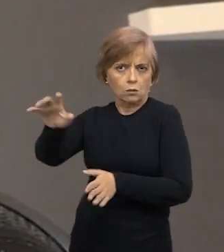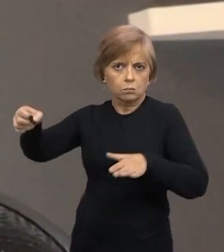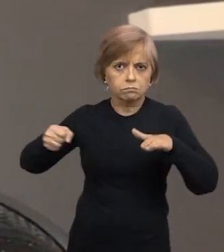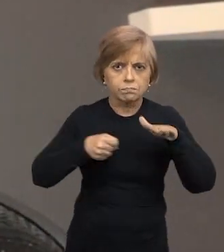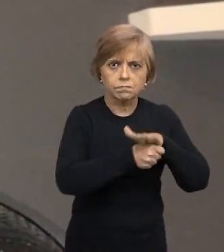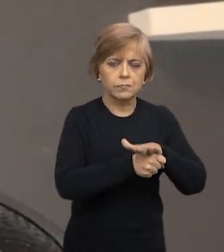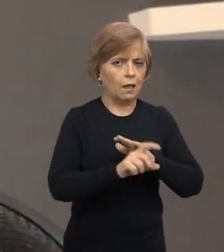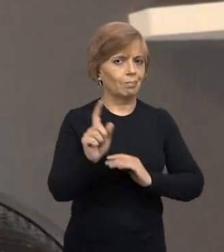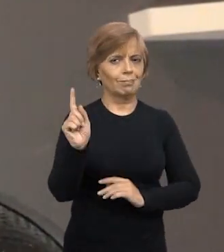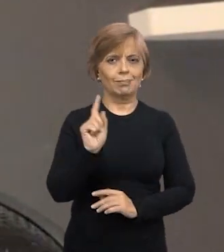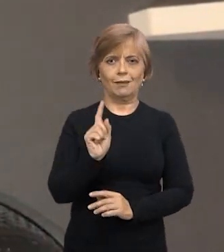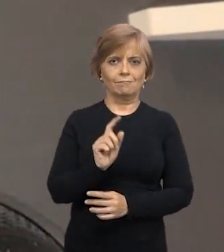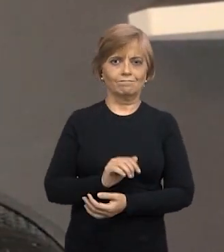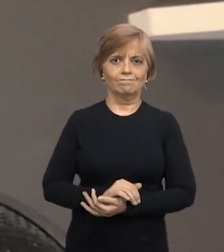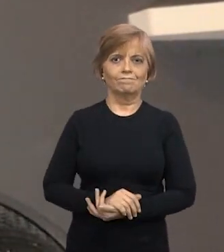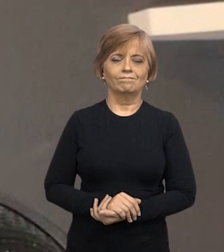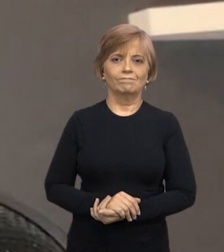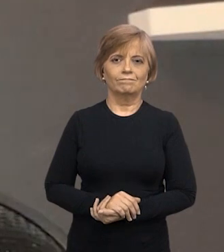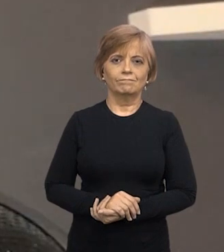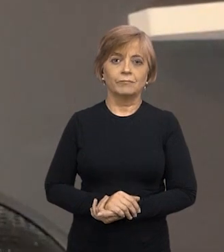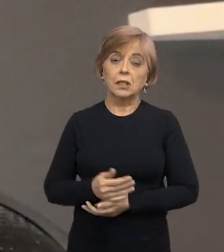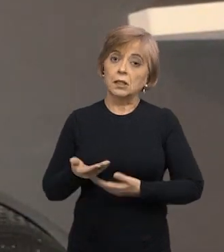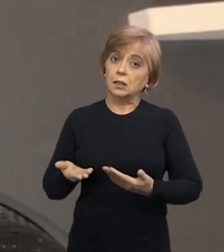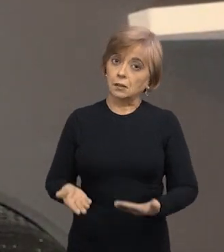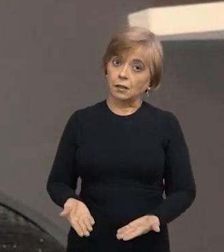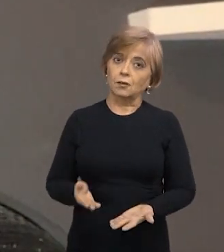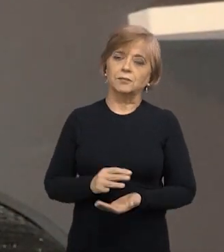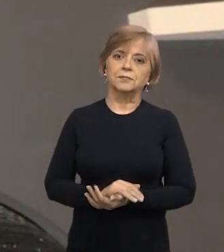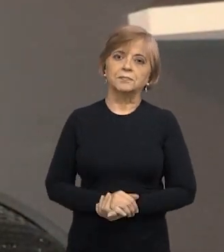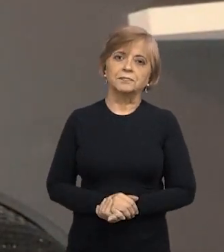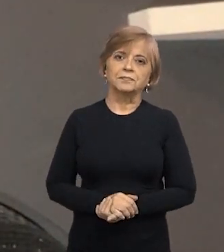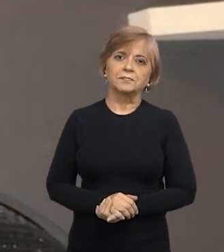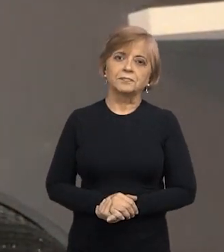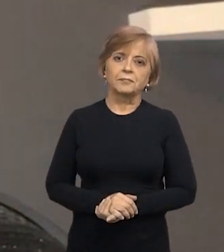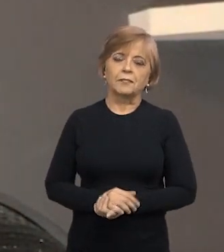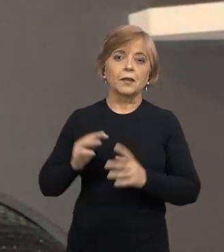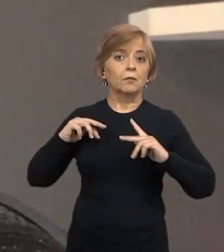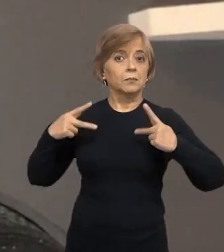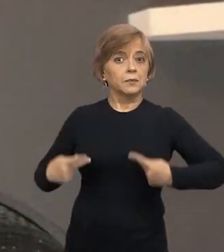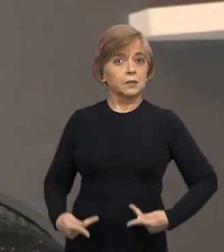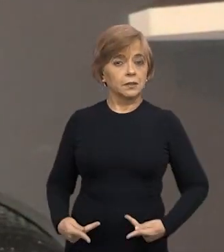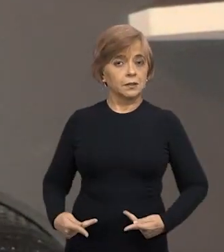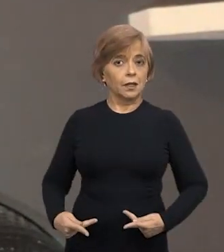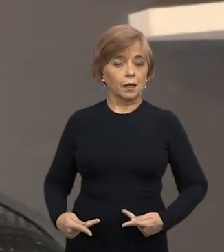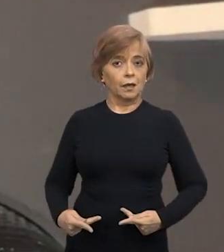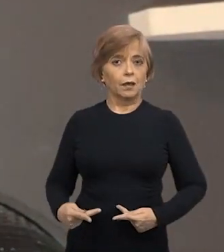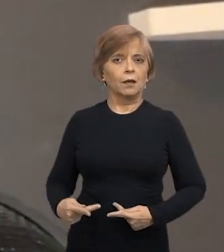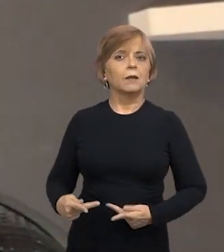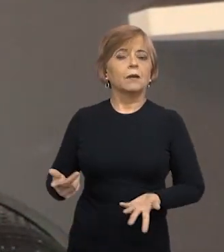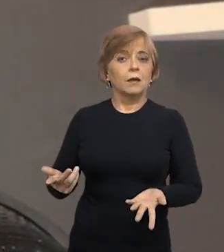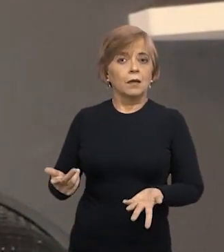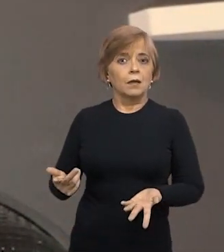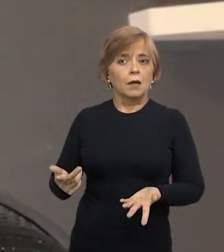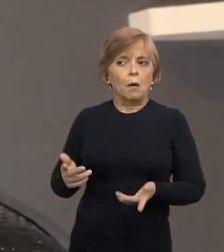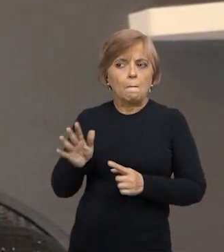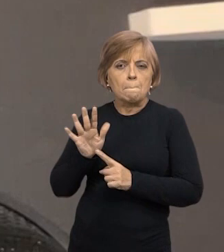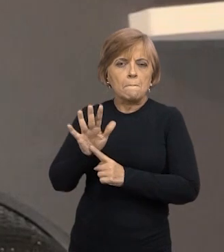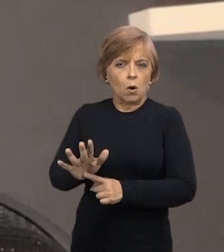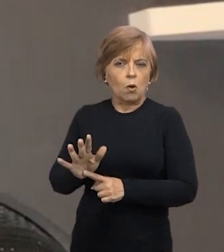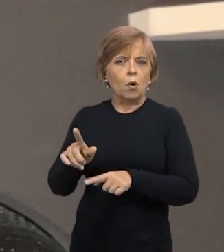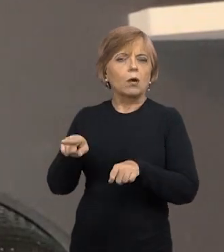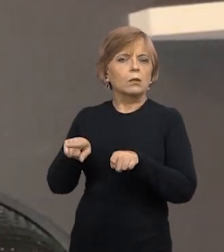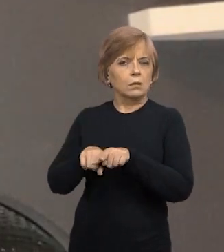abrigado. Dessa forma, o Ministério Público pontua também que